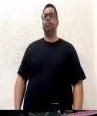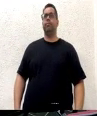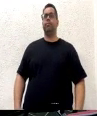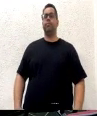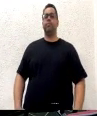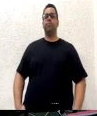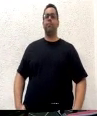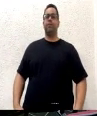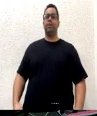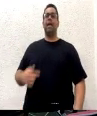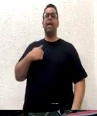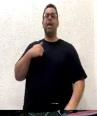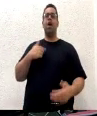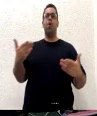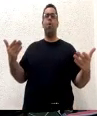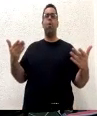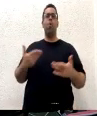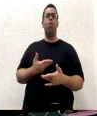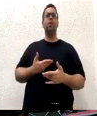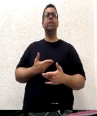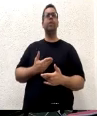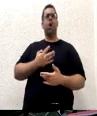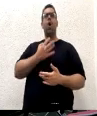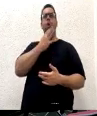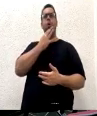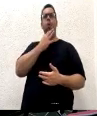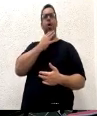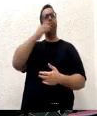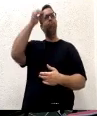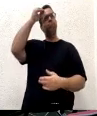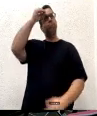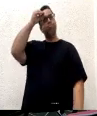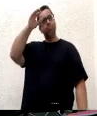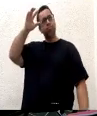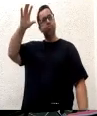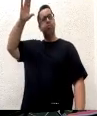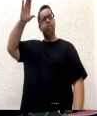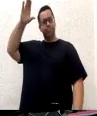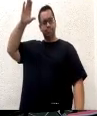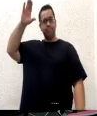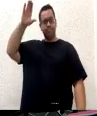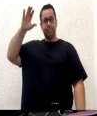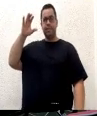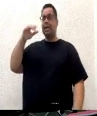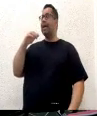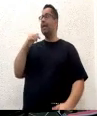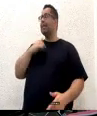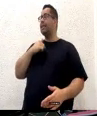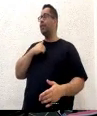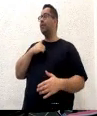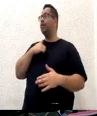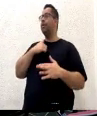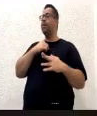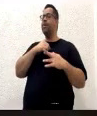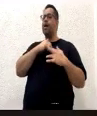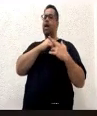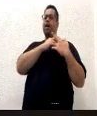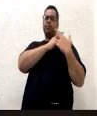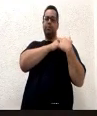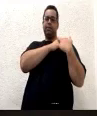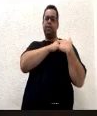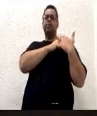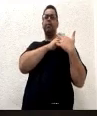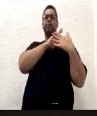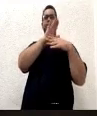sai aqui fortalecido e com a expectativa de atender essa responsabilidade, né, de manter a expectativa que